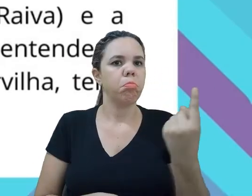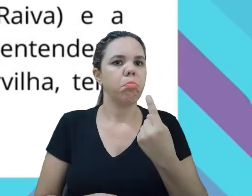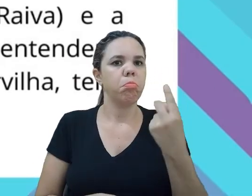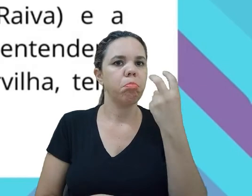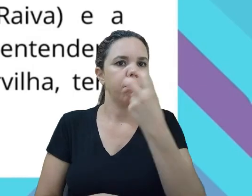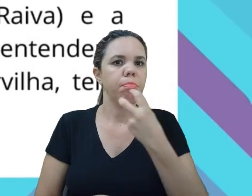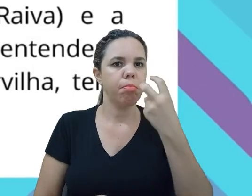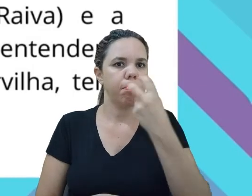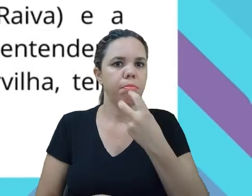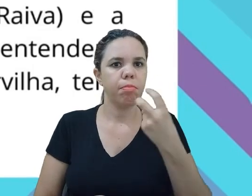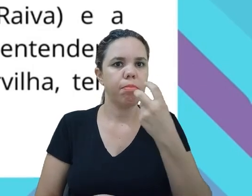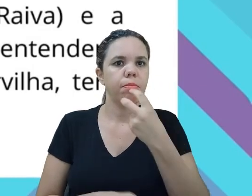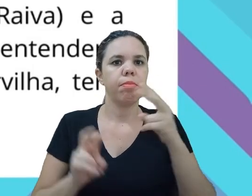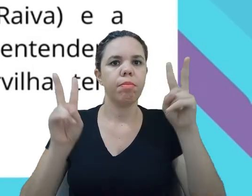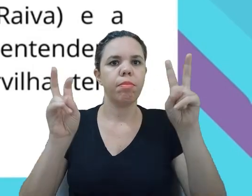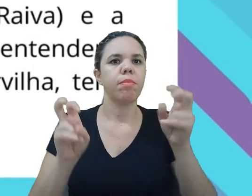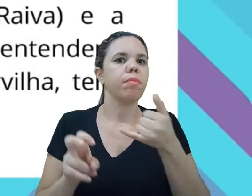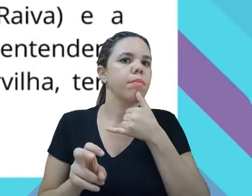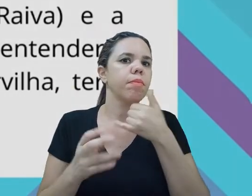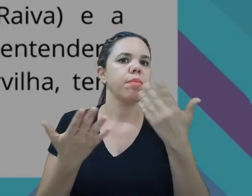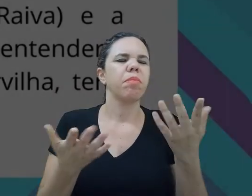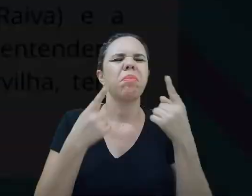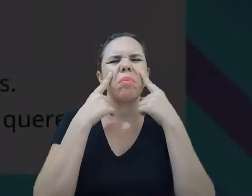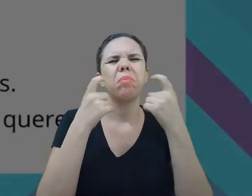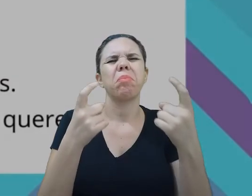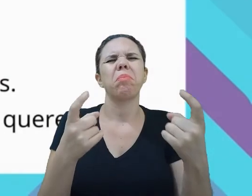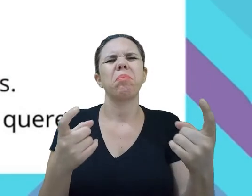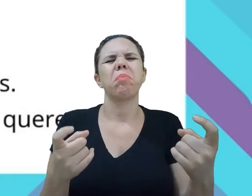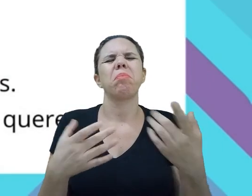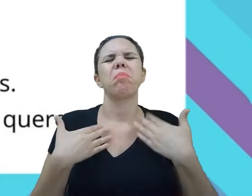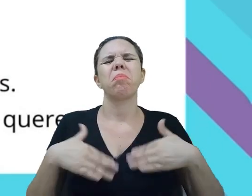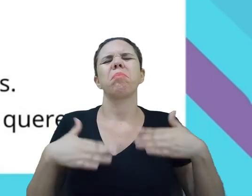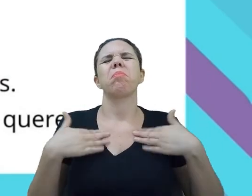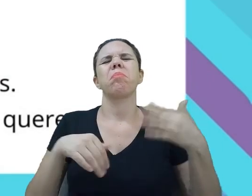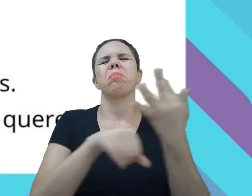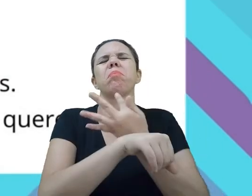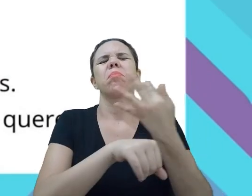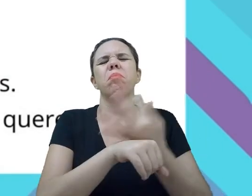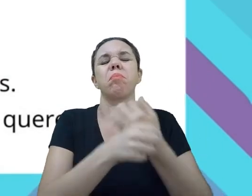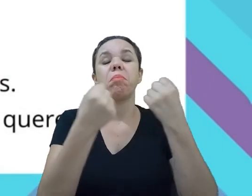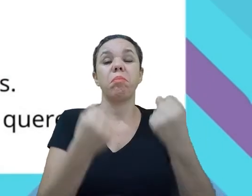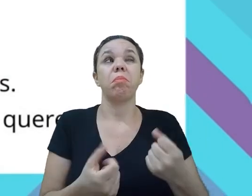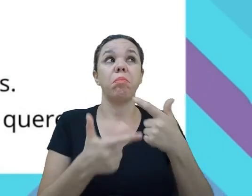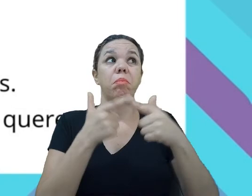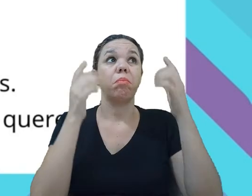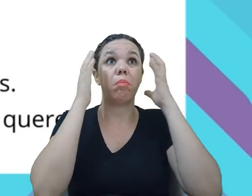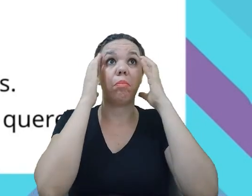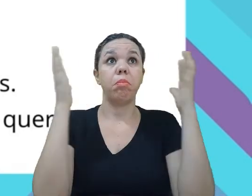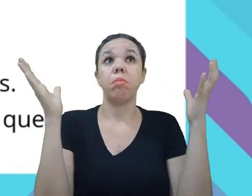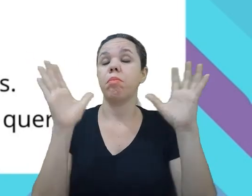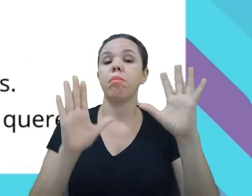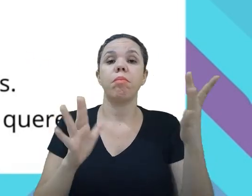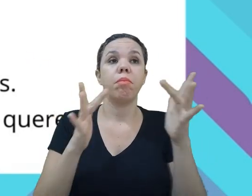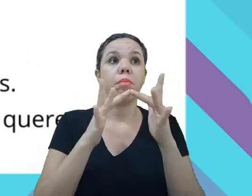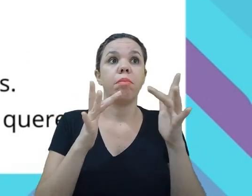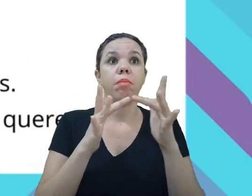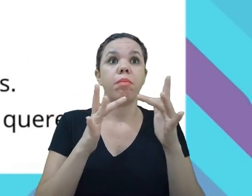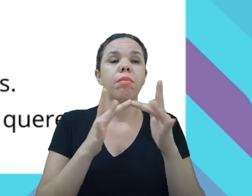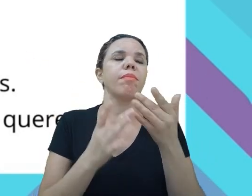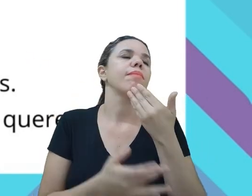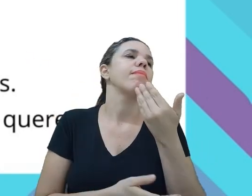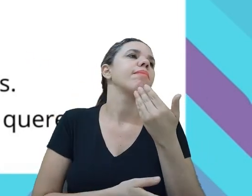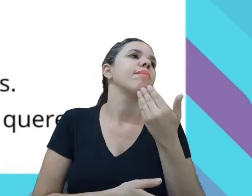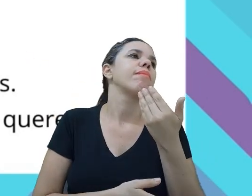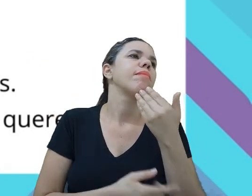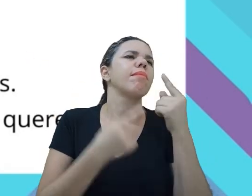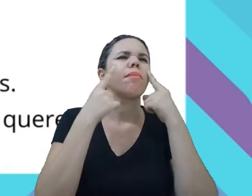embora? O que simboliza o medo da rejeição. Uma parte que destaca bastante uma fala do